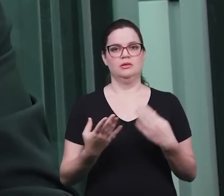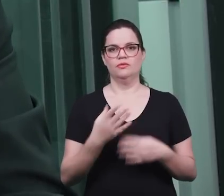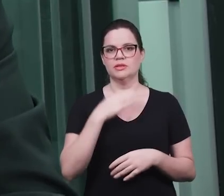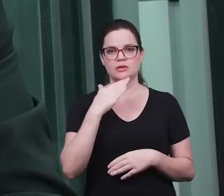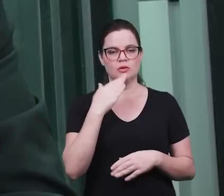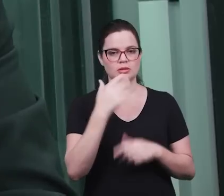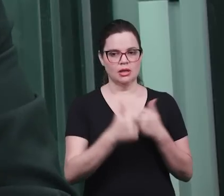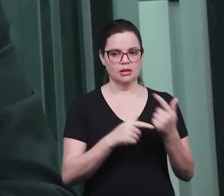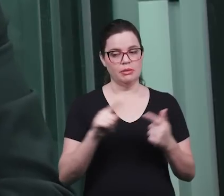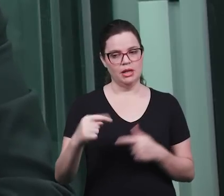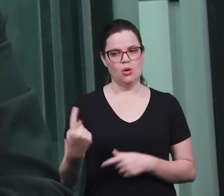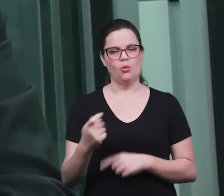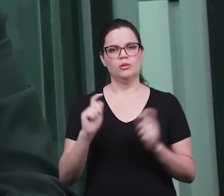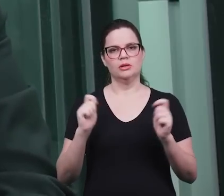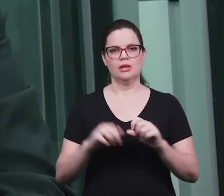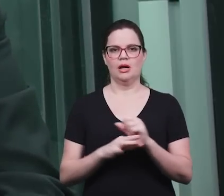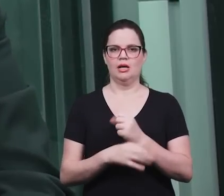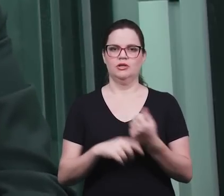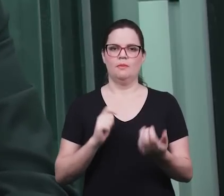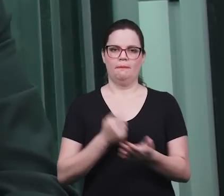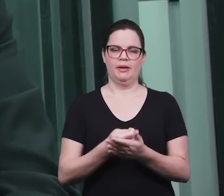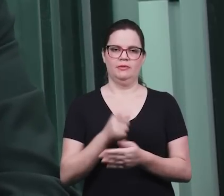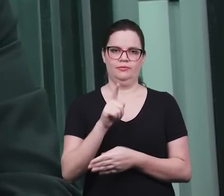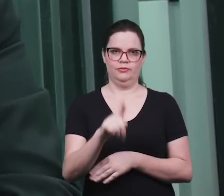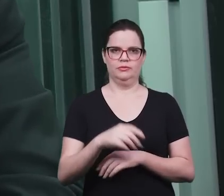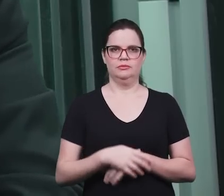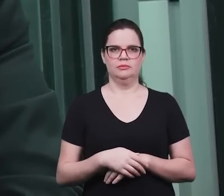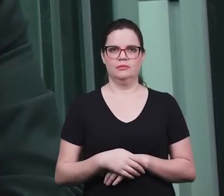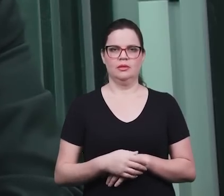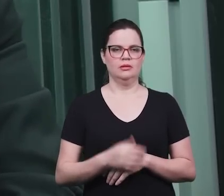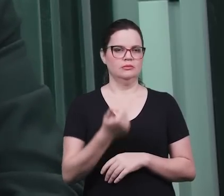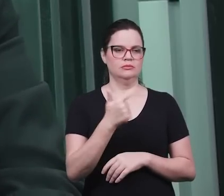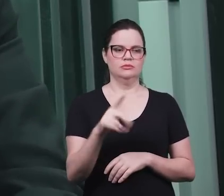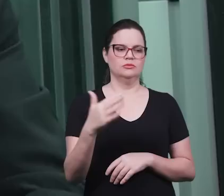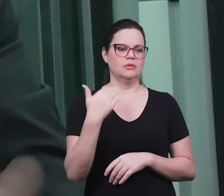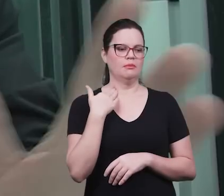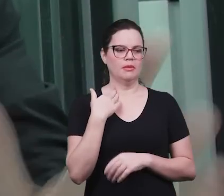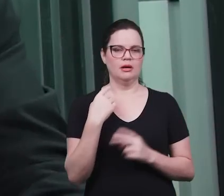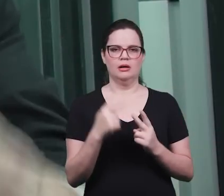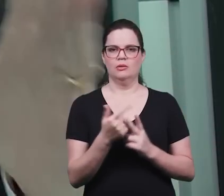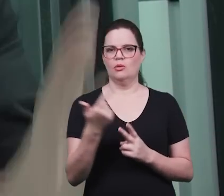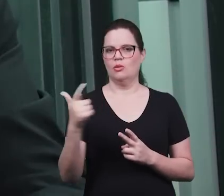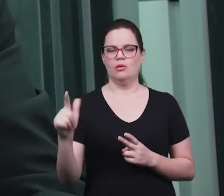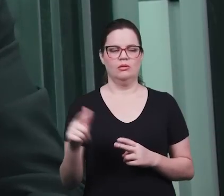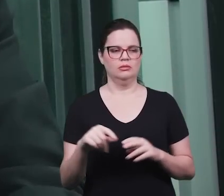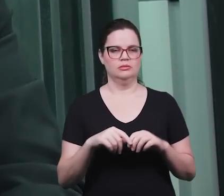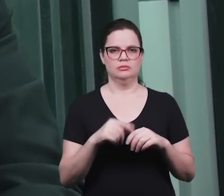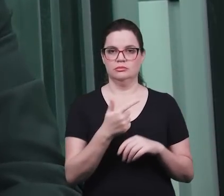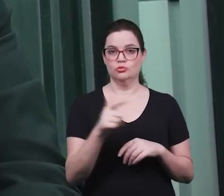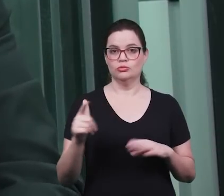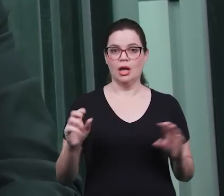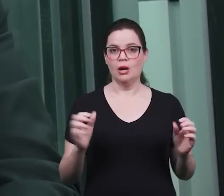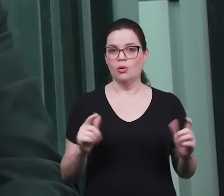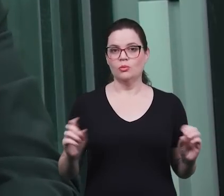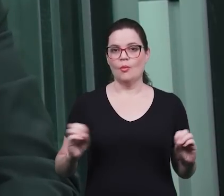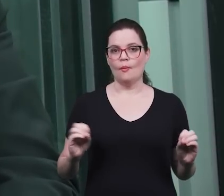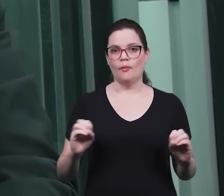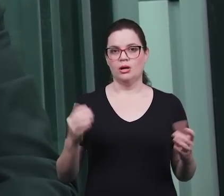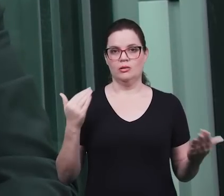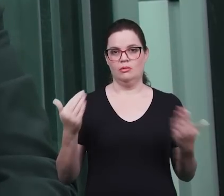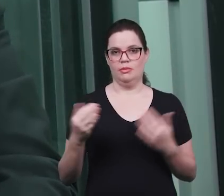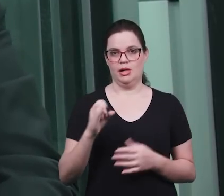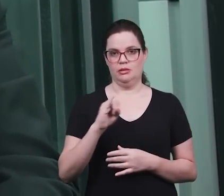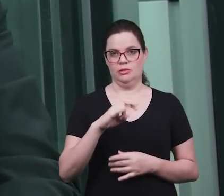capacidade laboral. Então, assim, não tem no banco, enfim, nas plataformas digitais, não existe nada que se